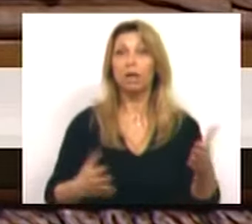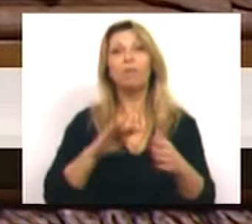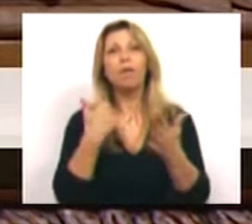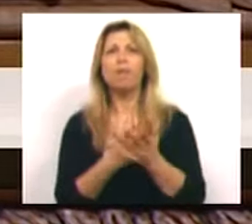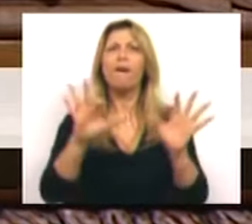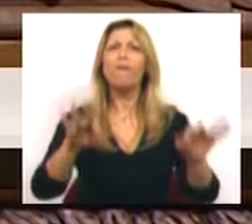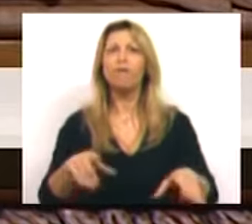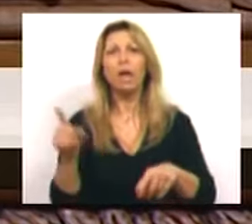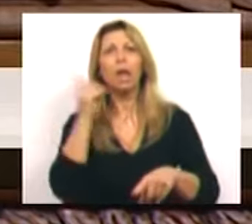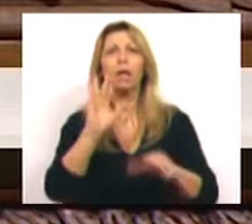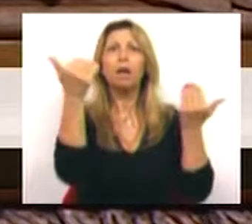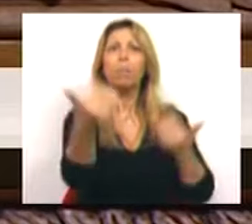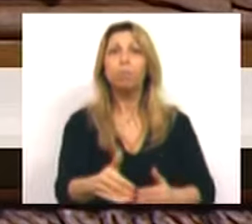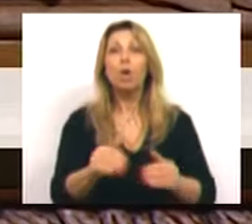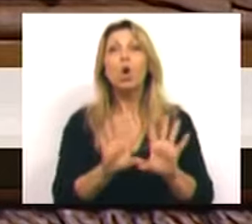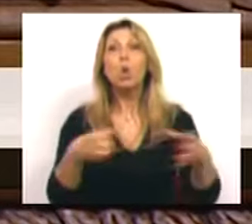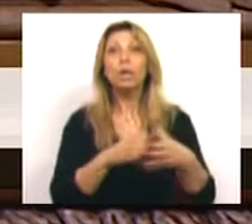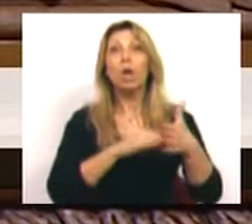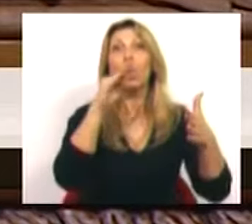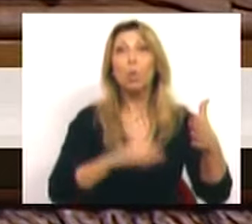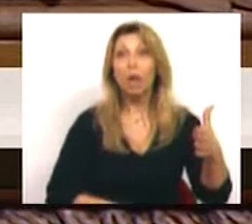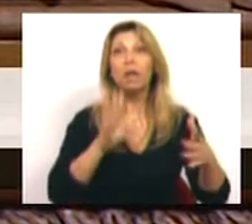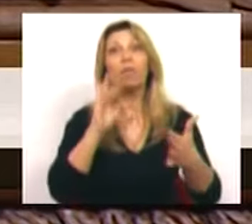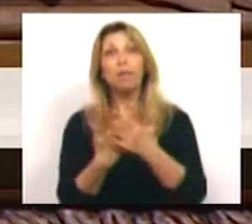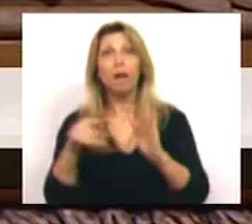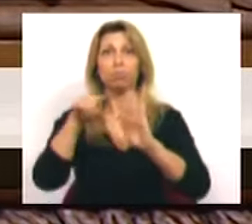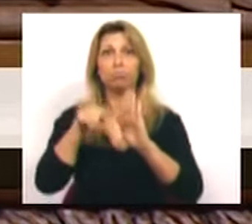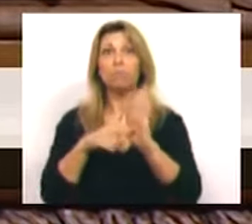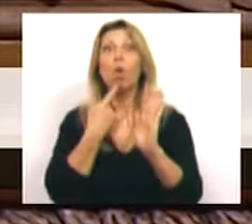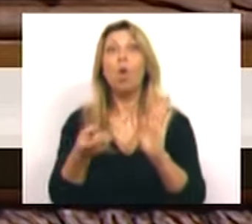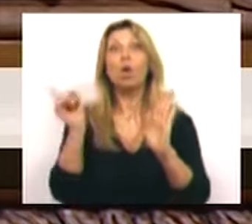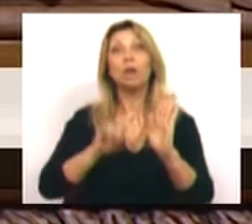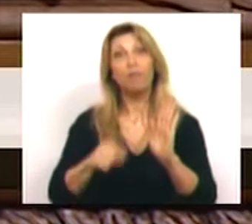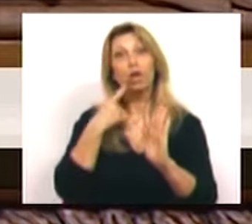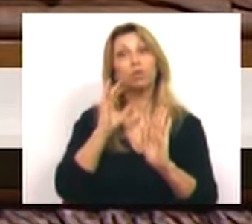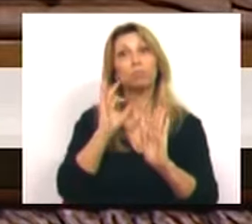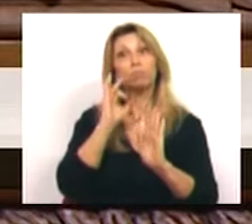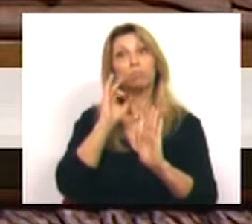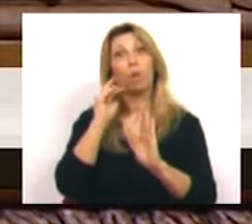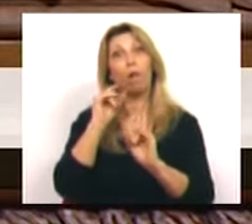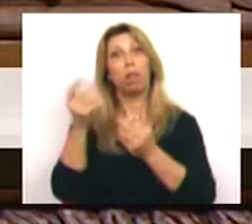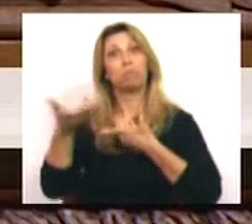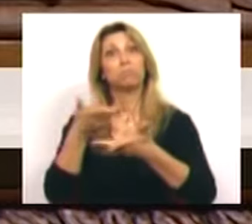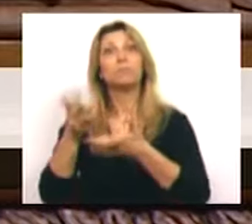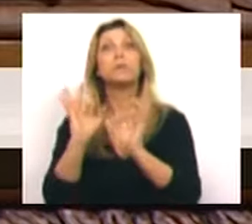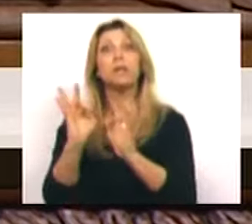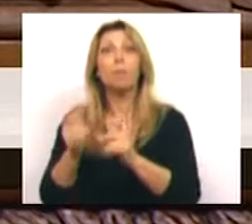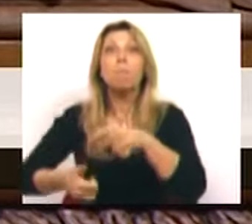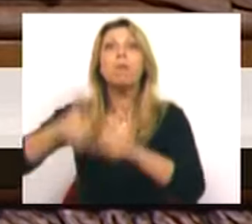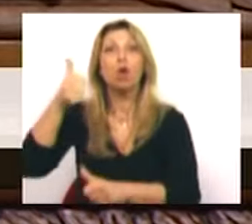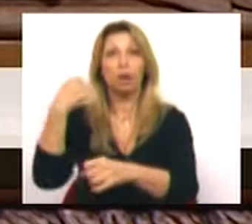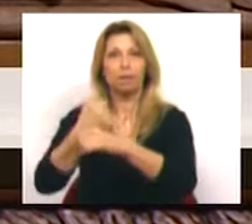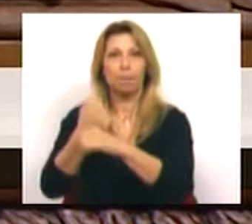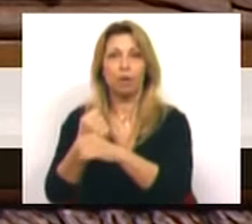dos contratos coletivos e repor o princípio do tratamento mais favorável ao trabalhador. Fazemos a